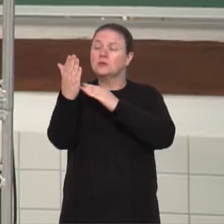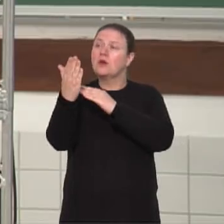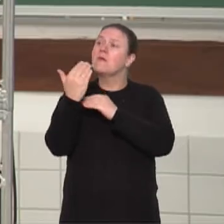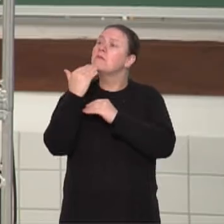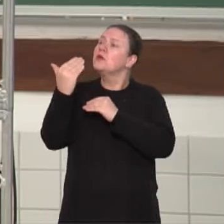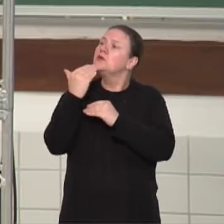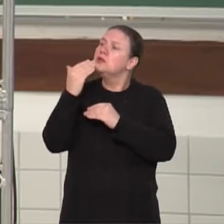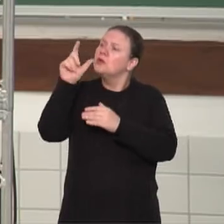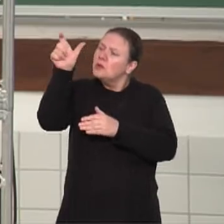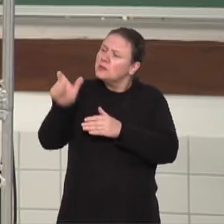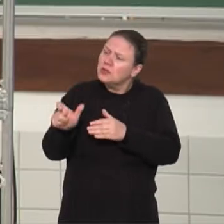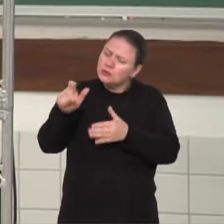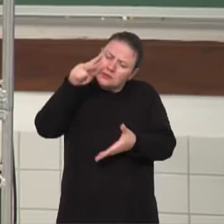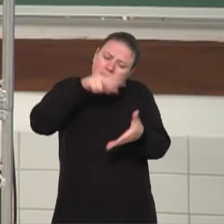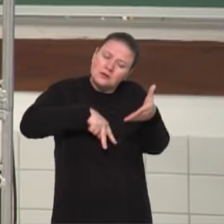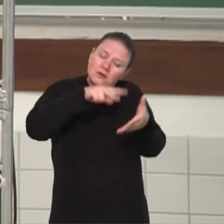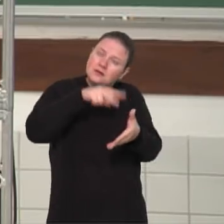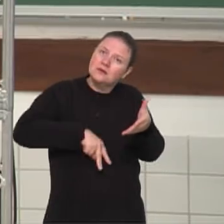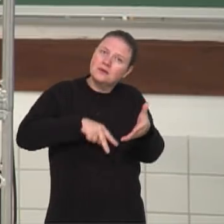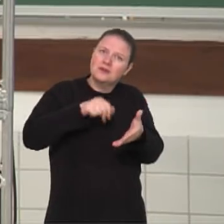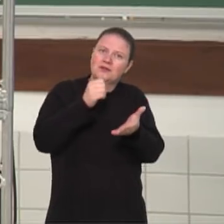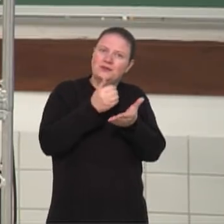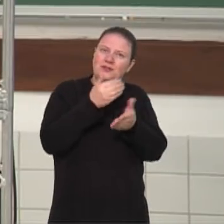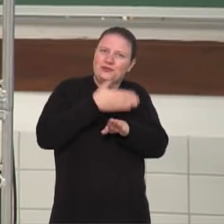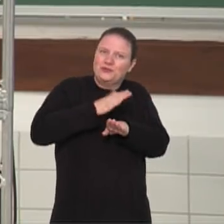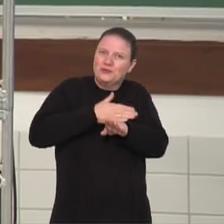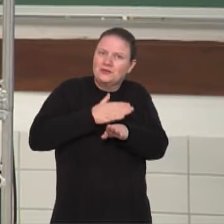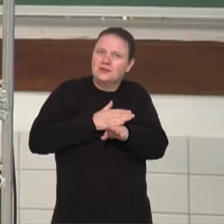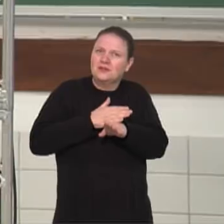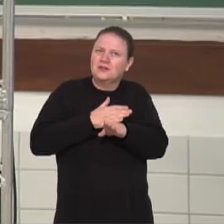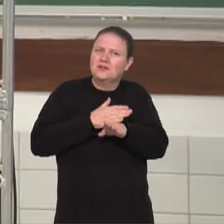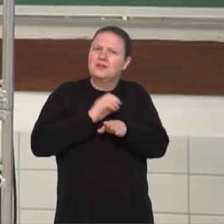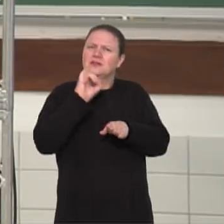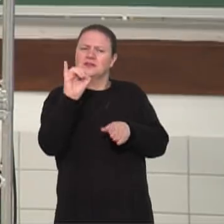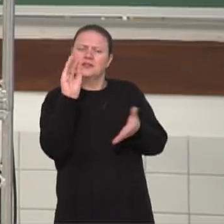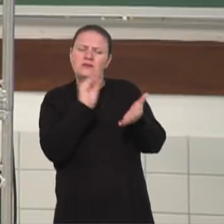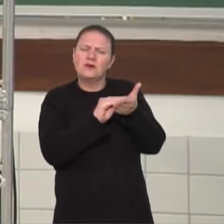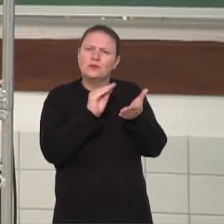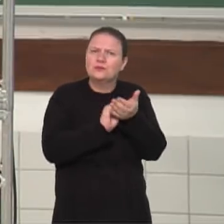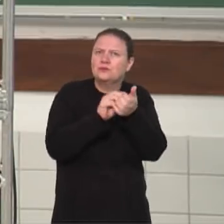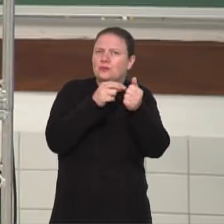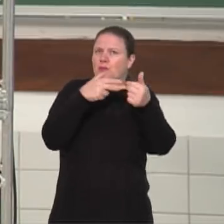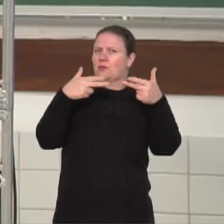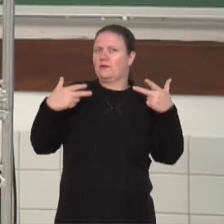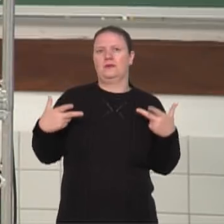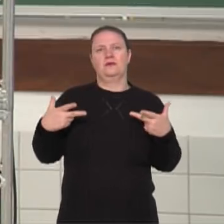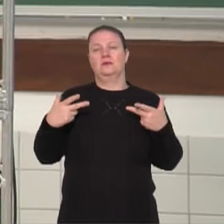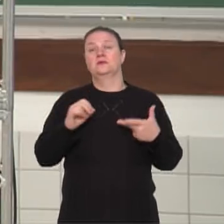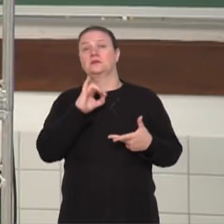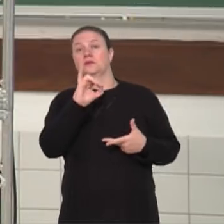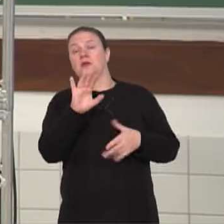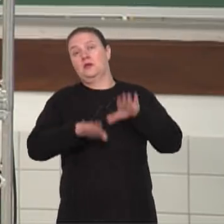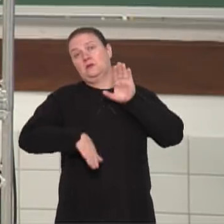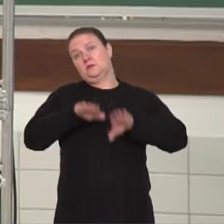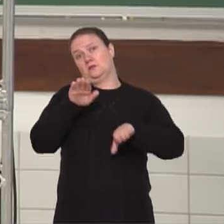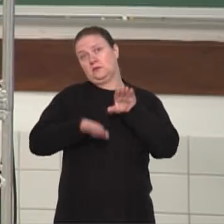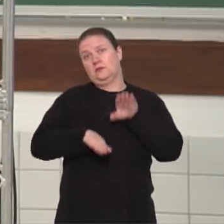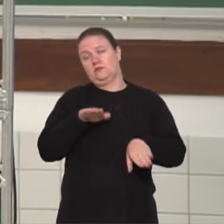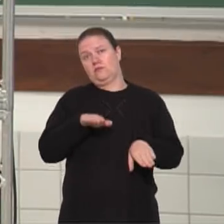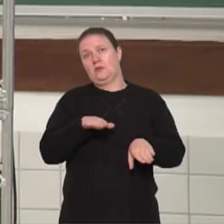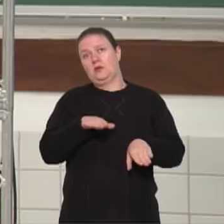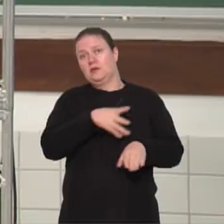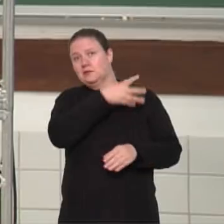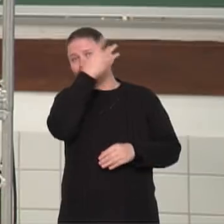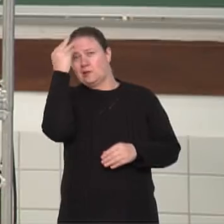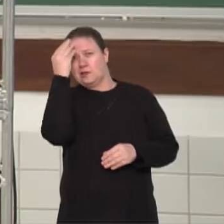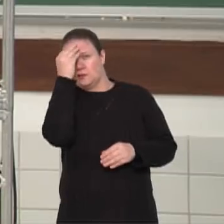ler a transcrição que fizeram, né, para vocês perceberem se faltaram alguns elementos, né, se de repente o fato de vocês terem deixado de lado